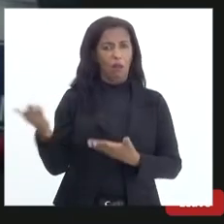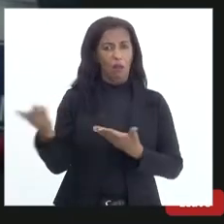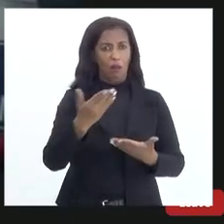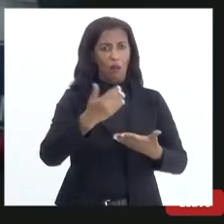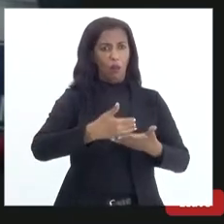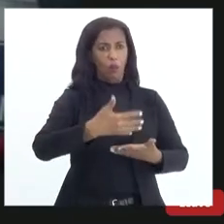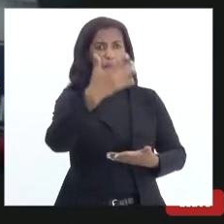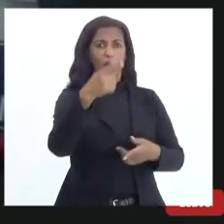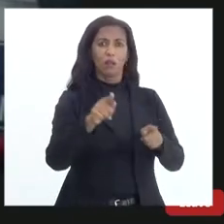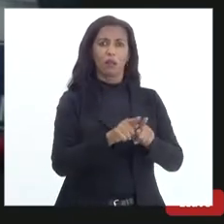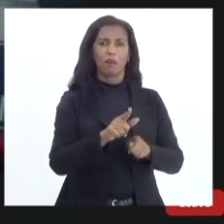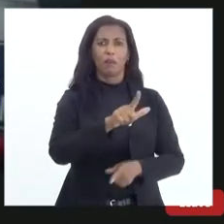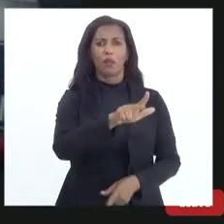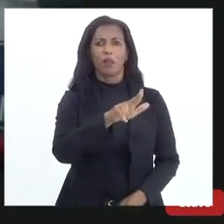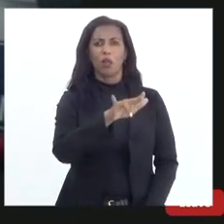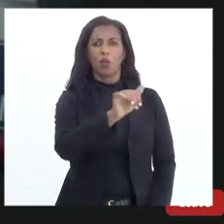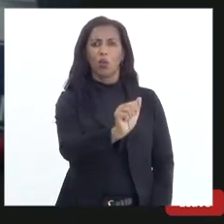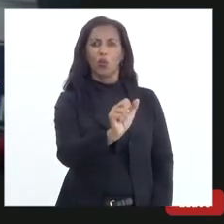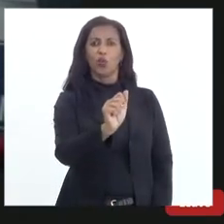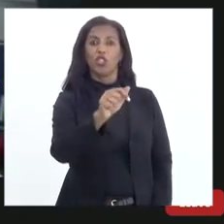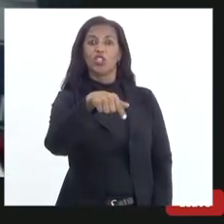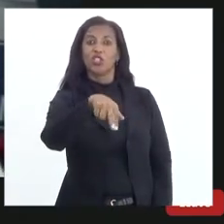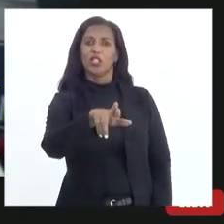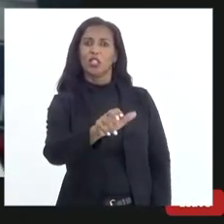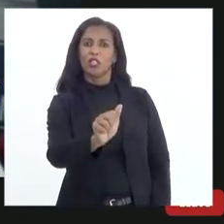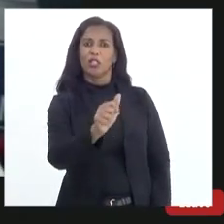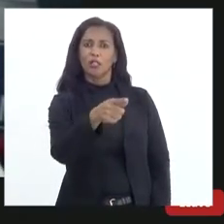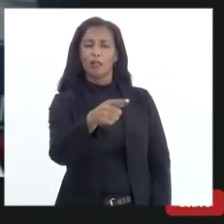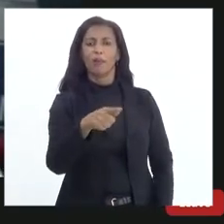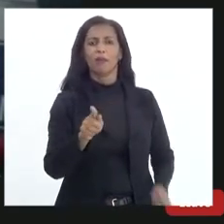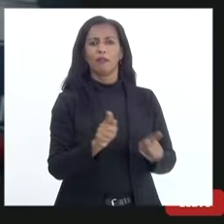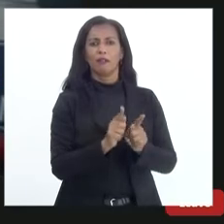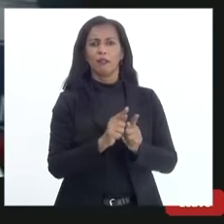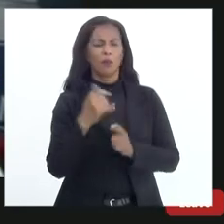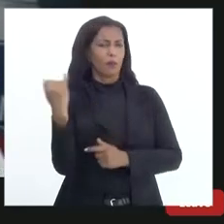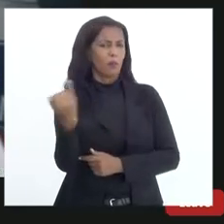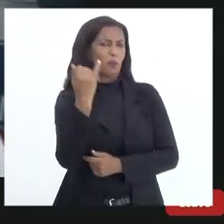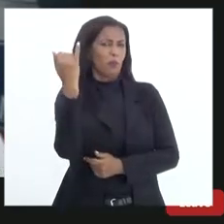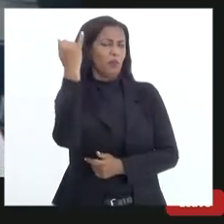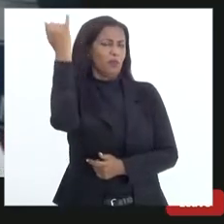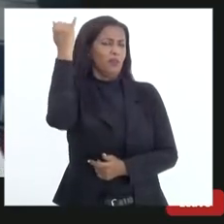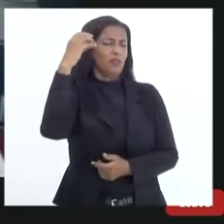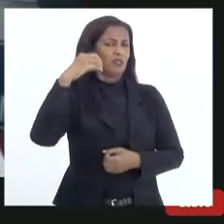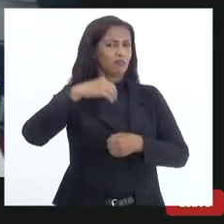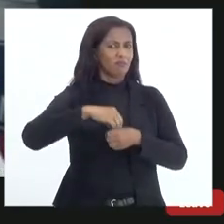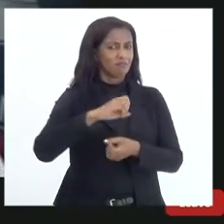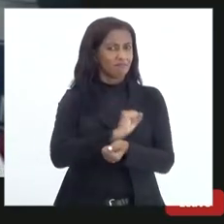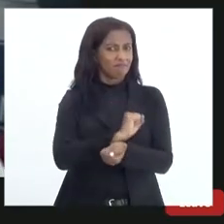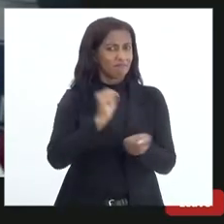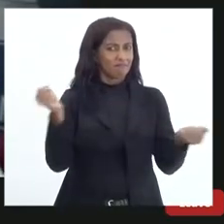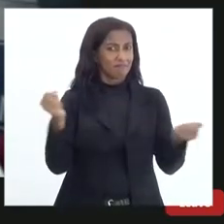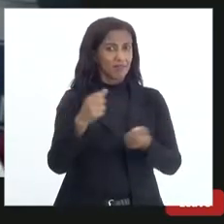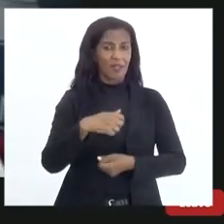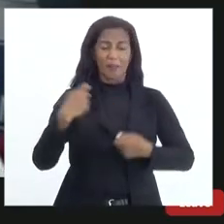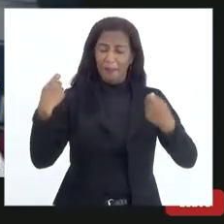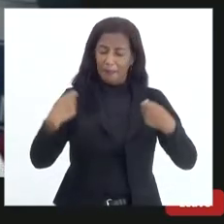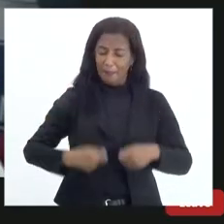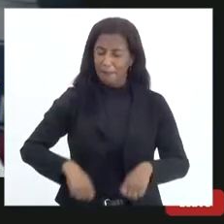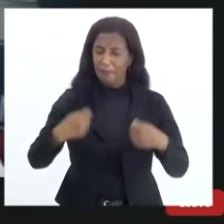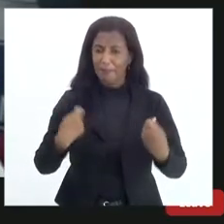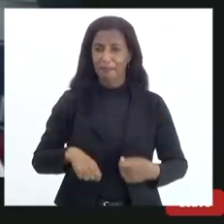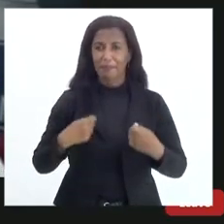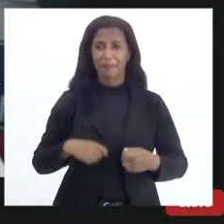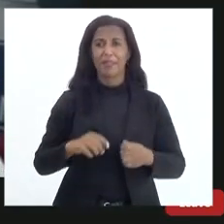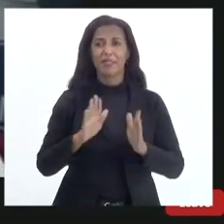com relação ao Luiz Gama, né? O patrono da abolição, essa história que a história não conta, precisa estar